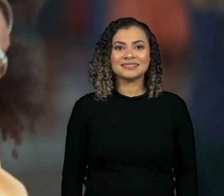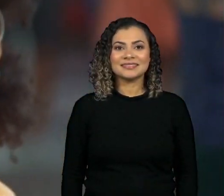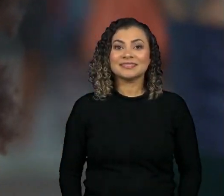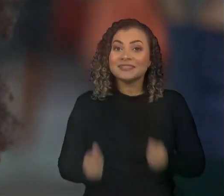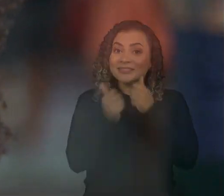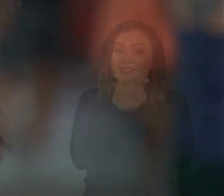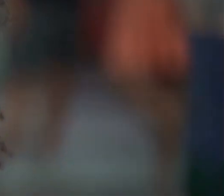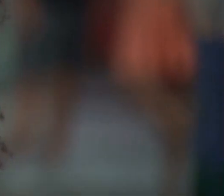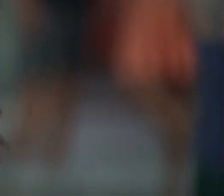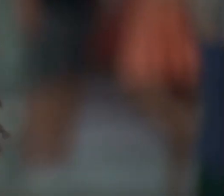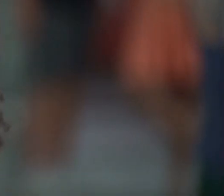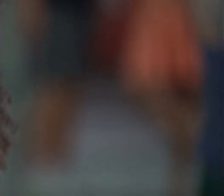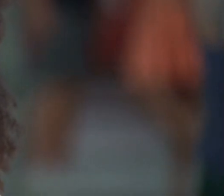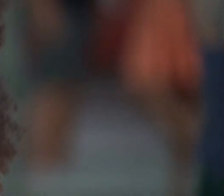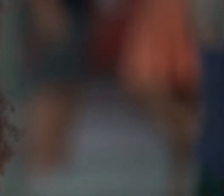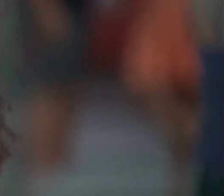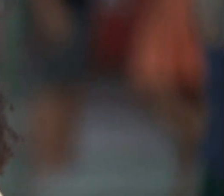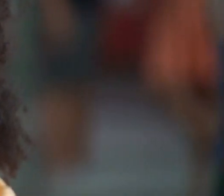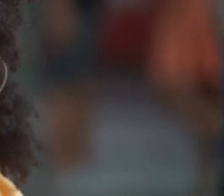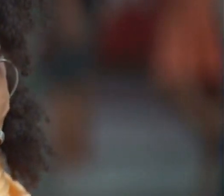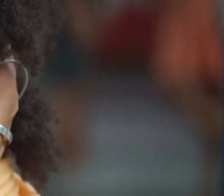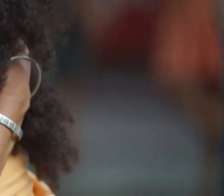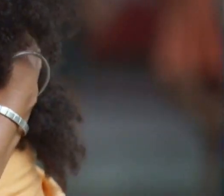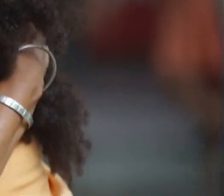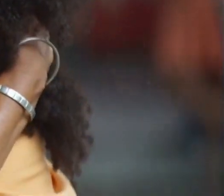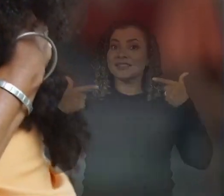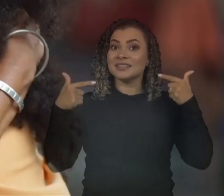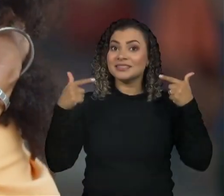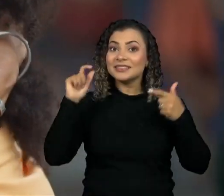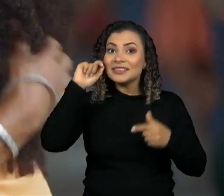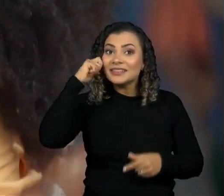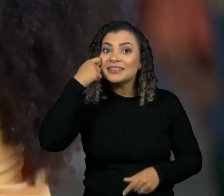um abraço negro,